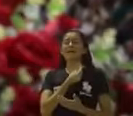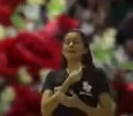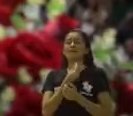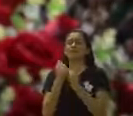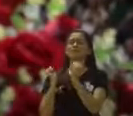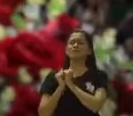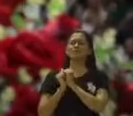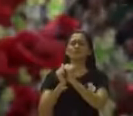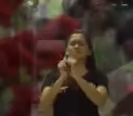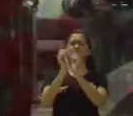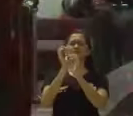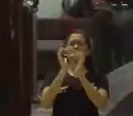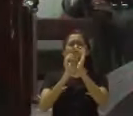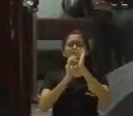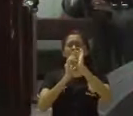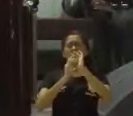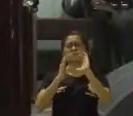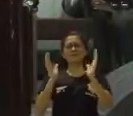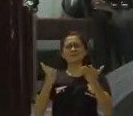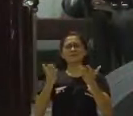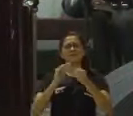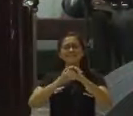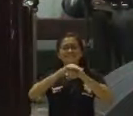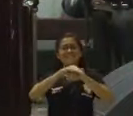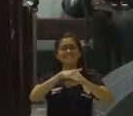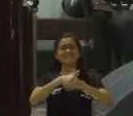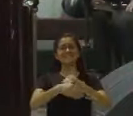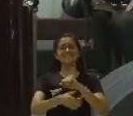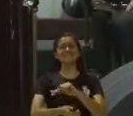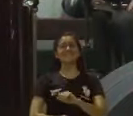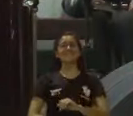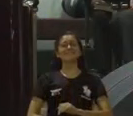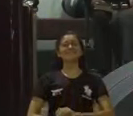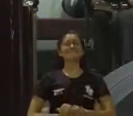Jesus. Mas esta noite,